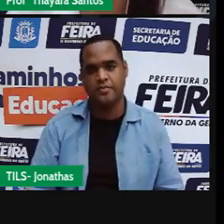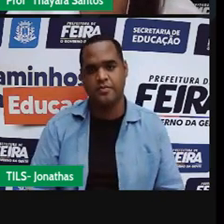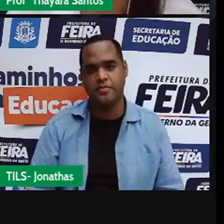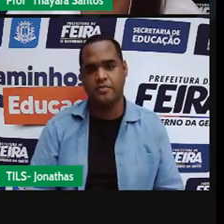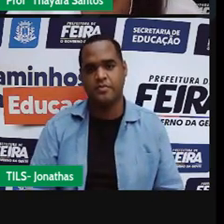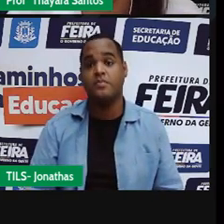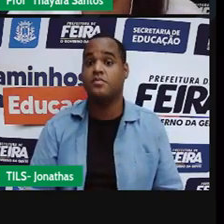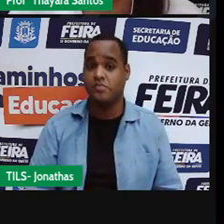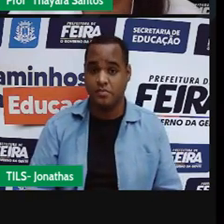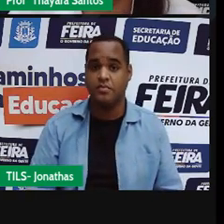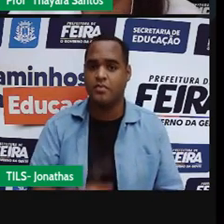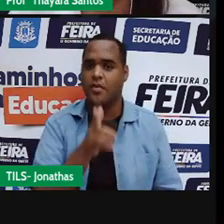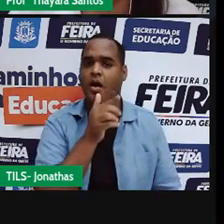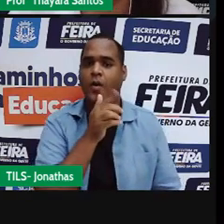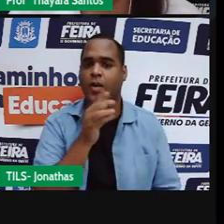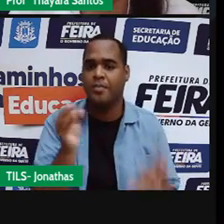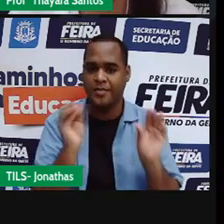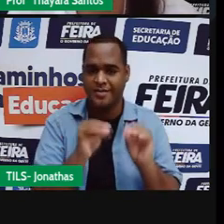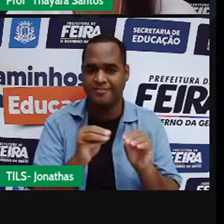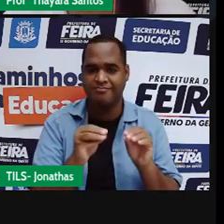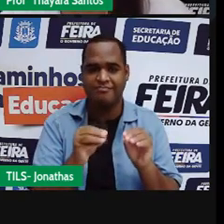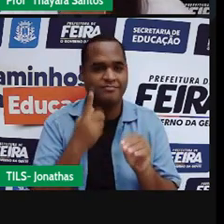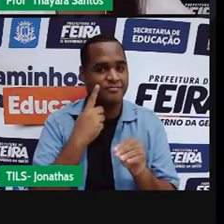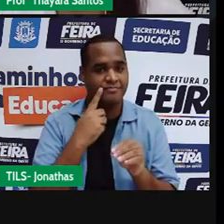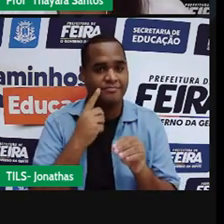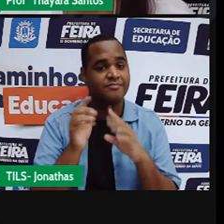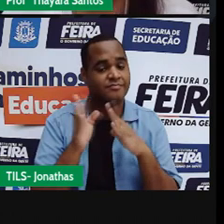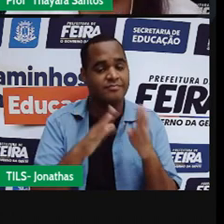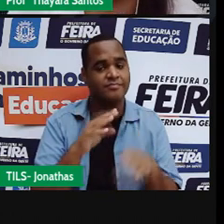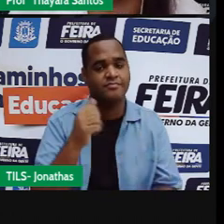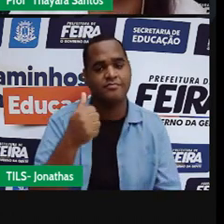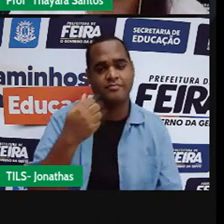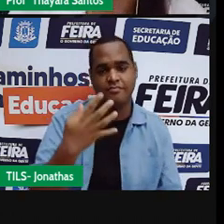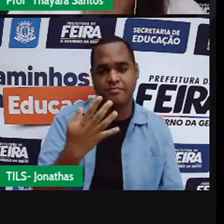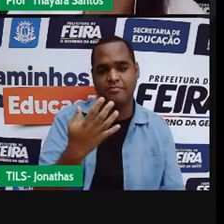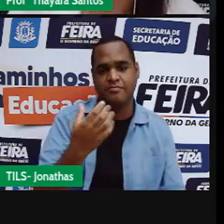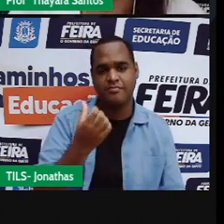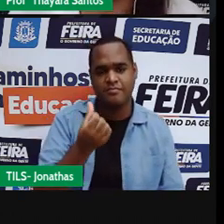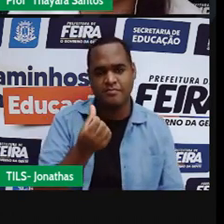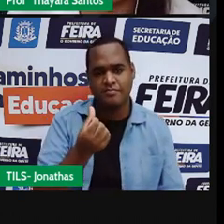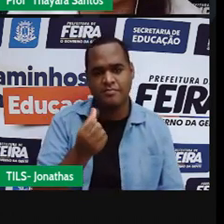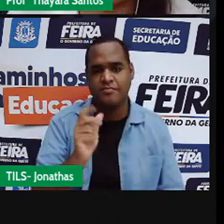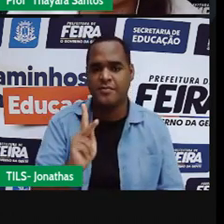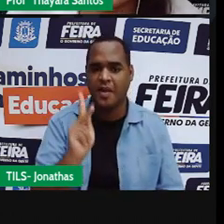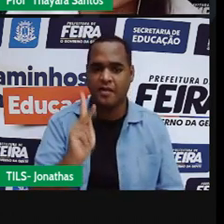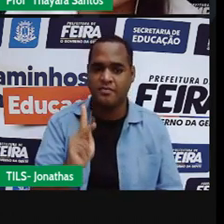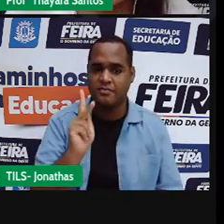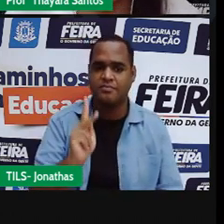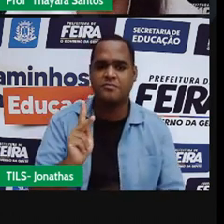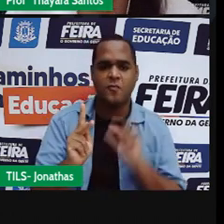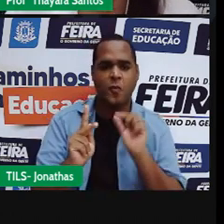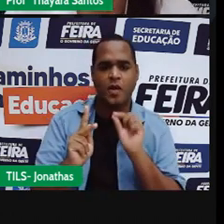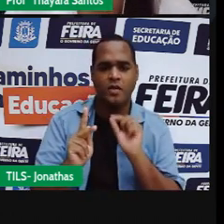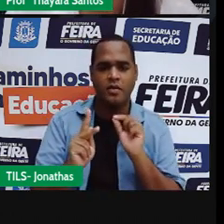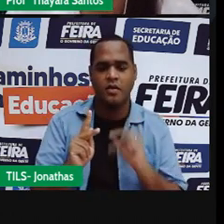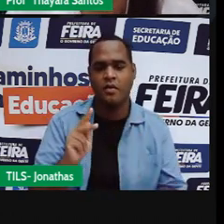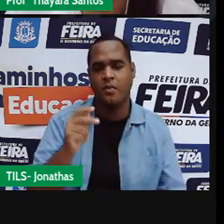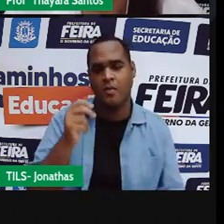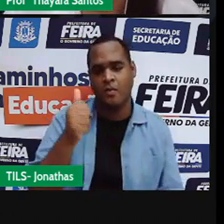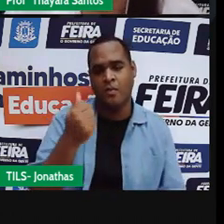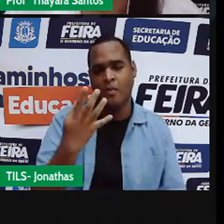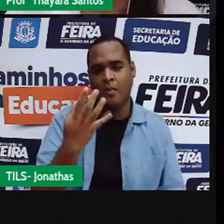Coloquei a água. Aqui vocês estão vendo 146K. O que é isso? Está representando a temperatura, por isso tem esse termômetro